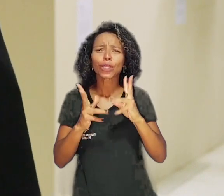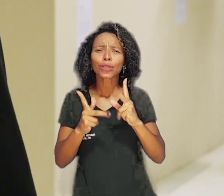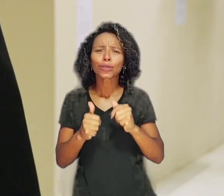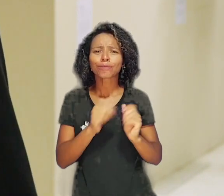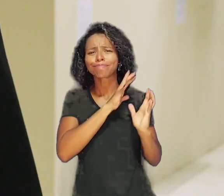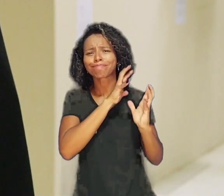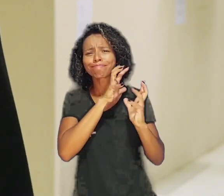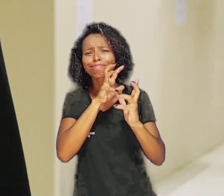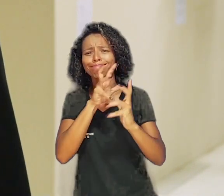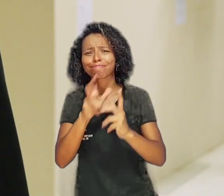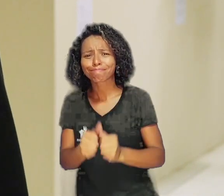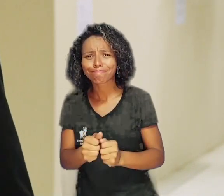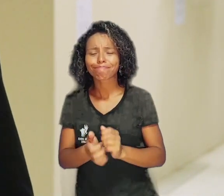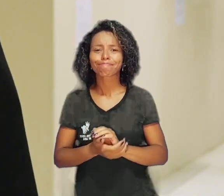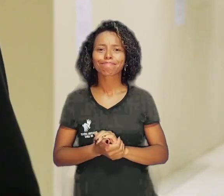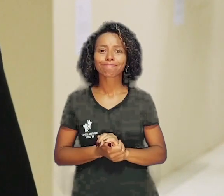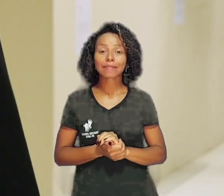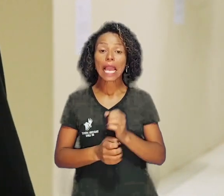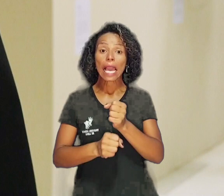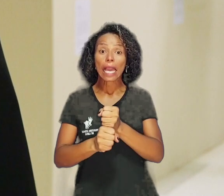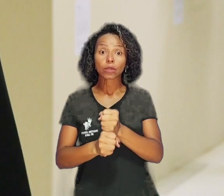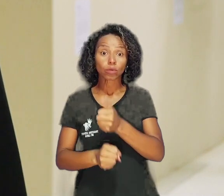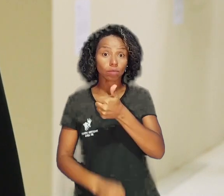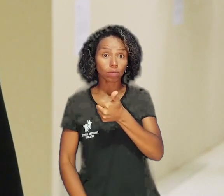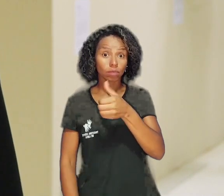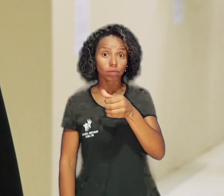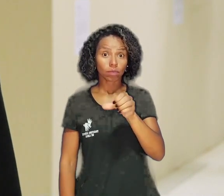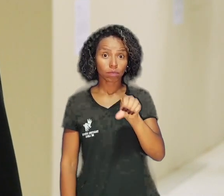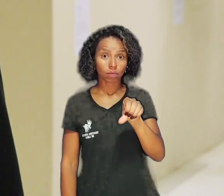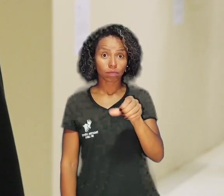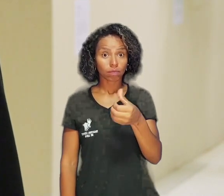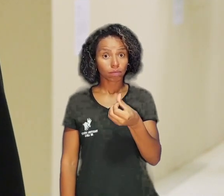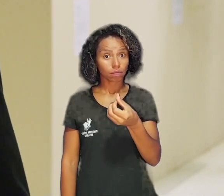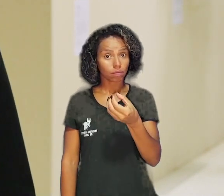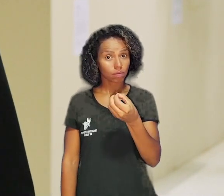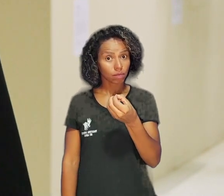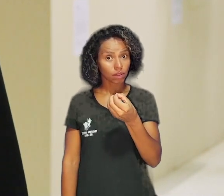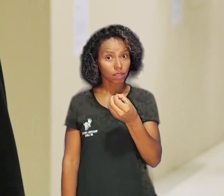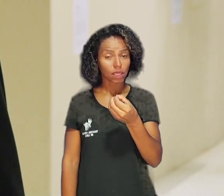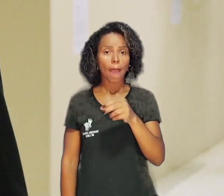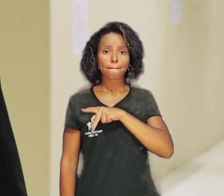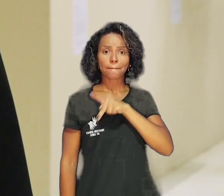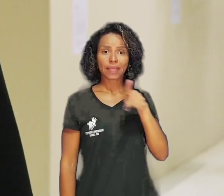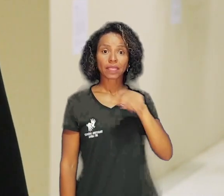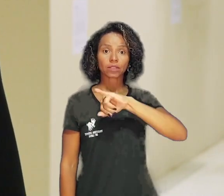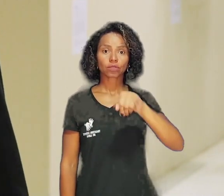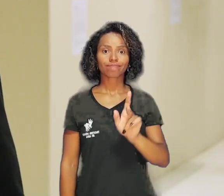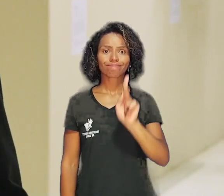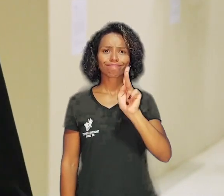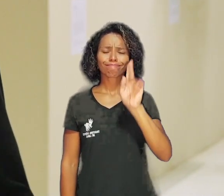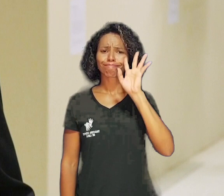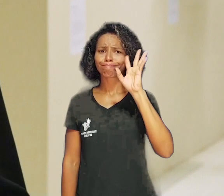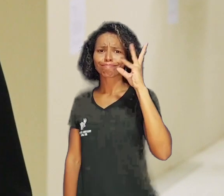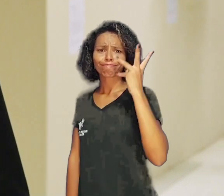em 1960, decidiu pela criação da UFJF, eu acredito que nem mesmo